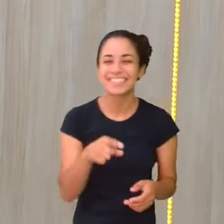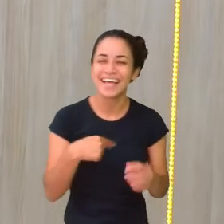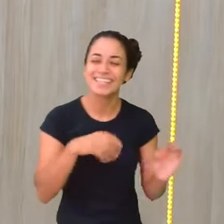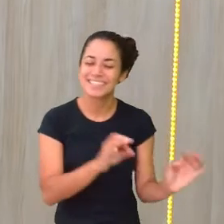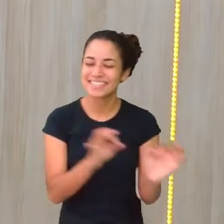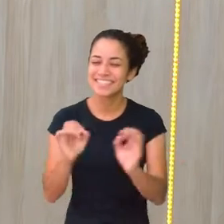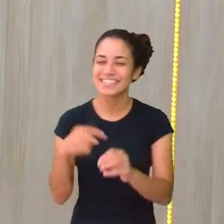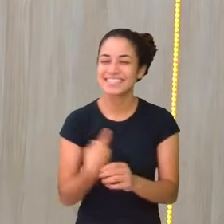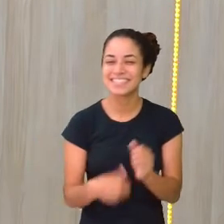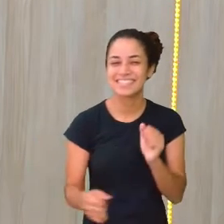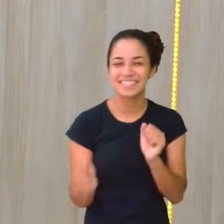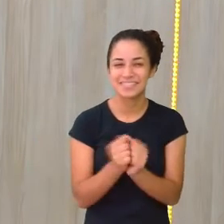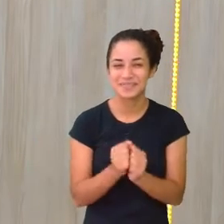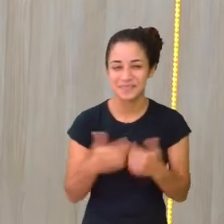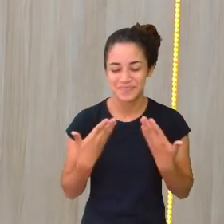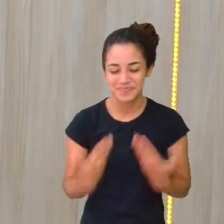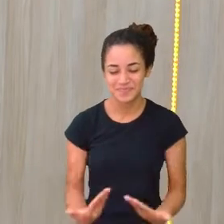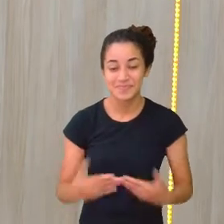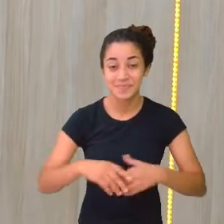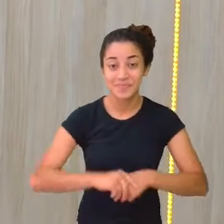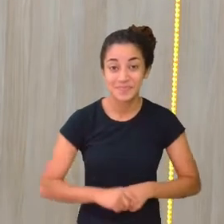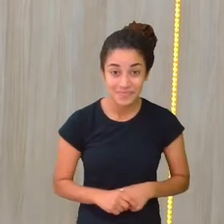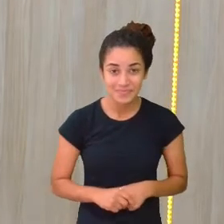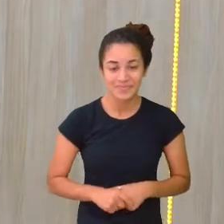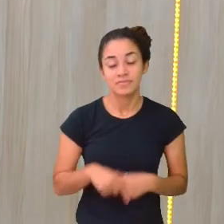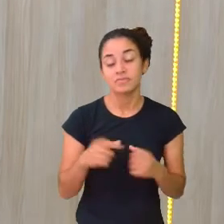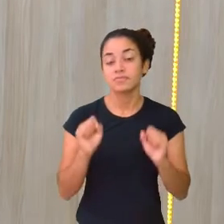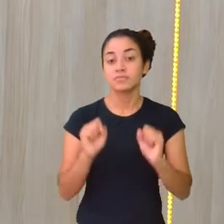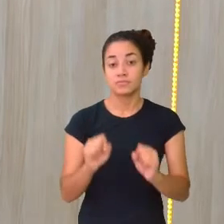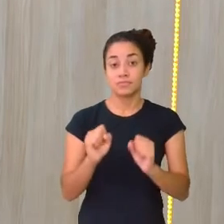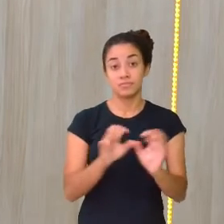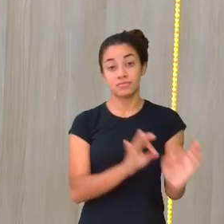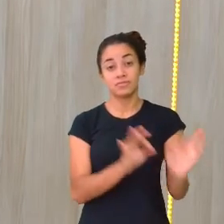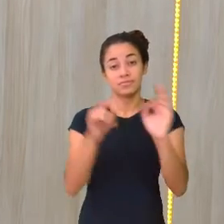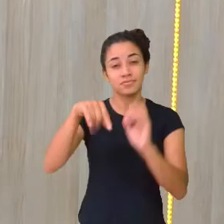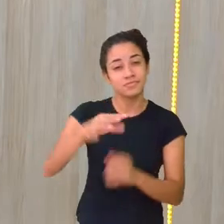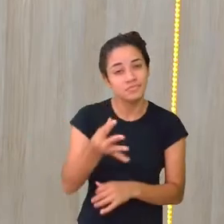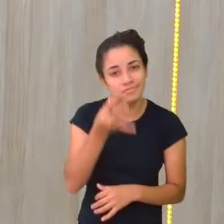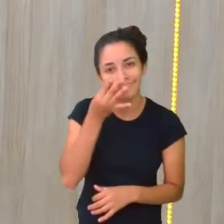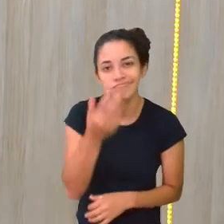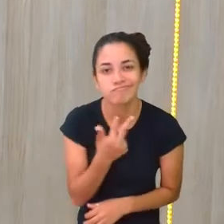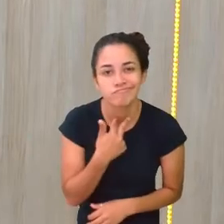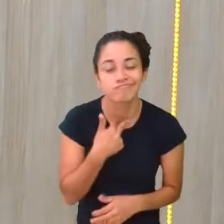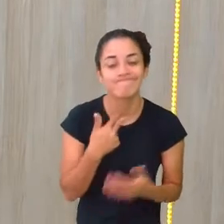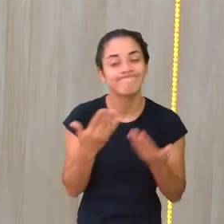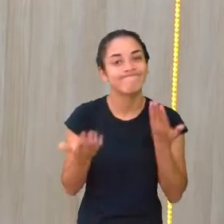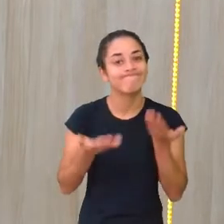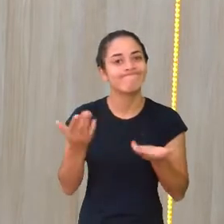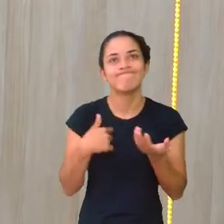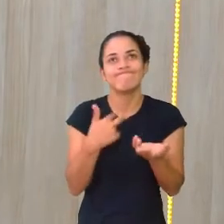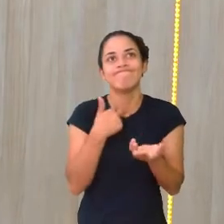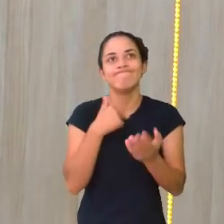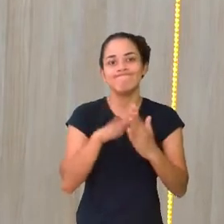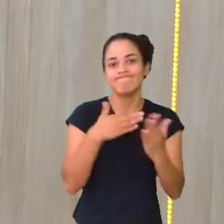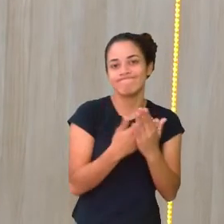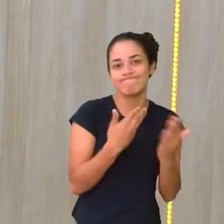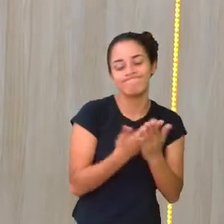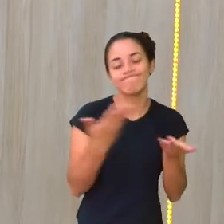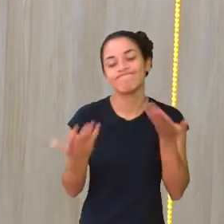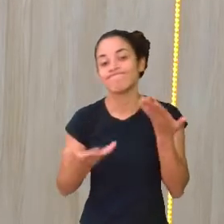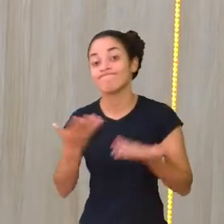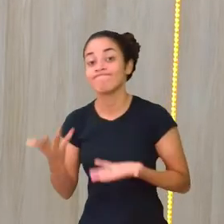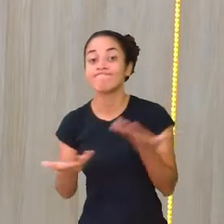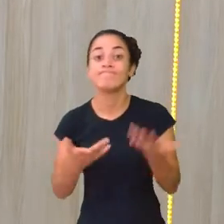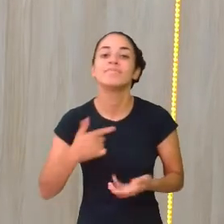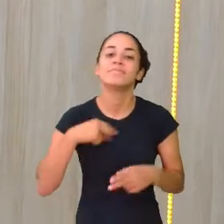hein? Se você não pode assistir aqui no ao vivo, eita, professor, não tenho tempo, vou estar na escola, aquela coisa toda.